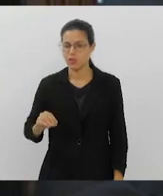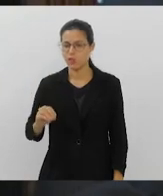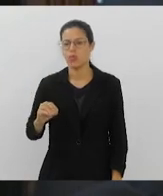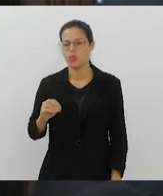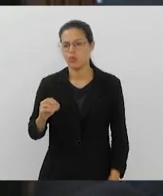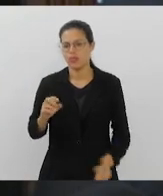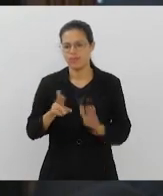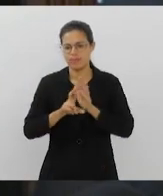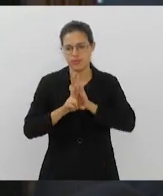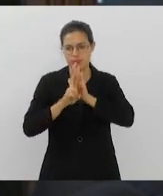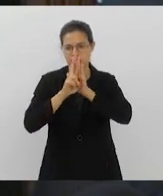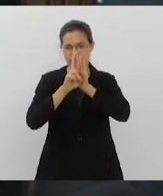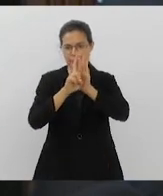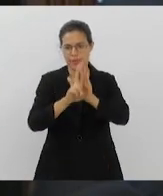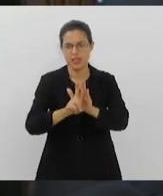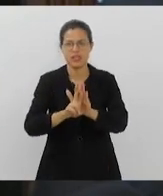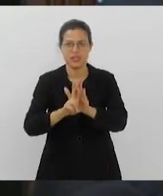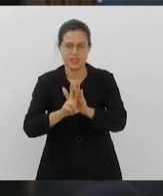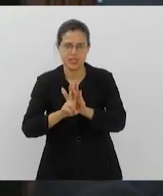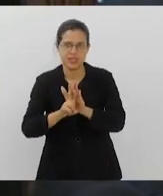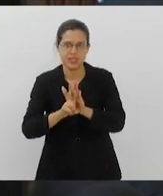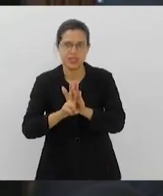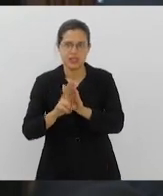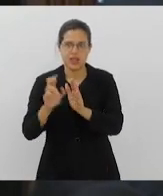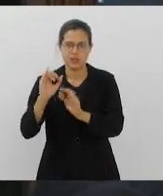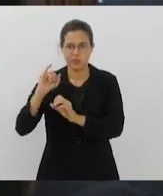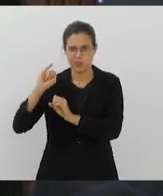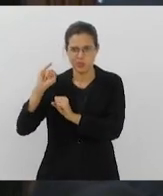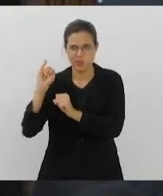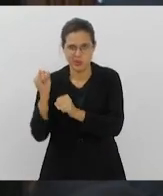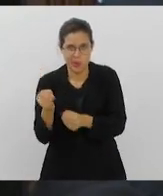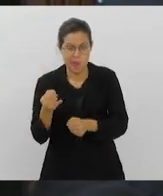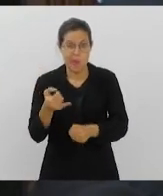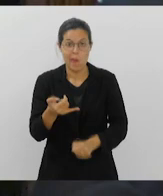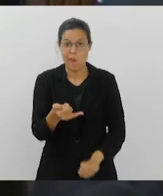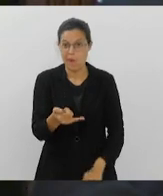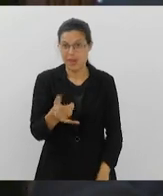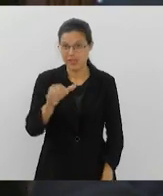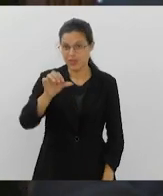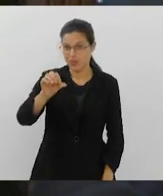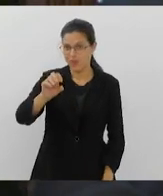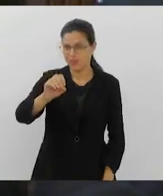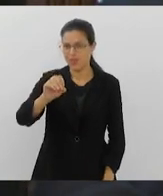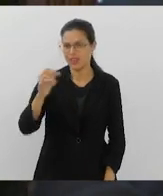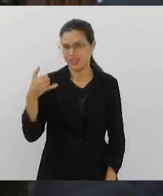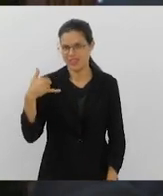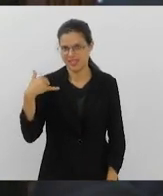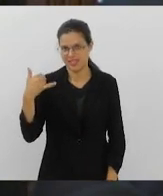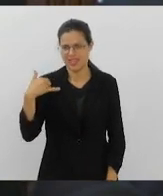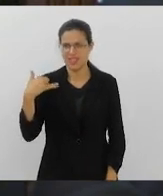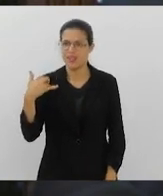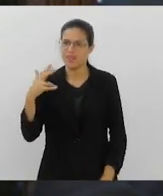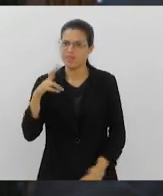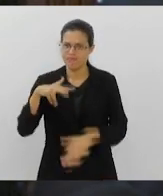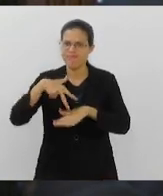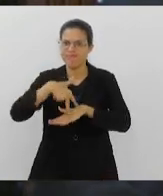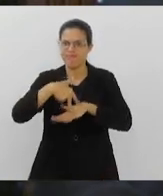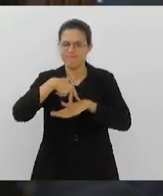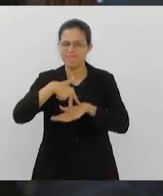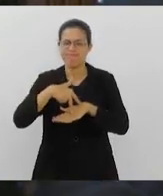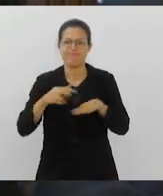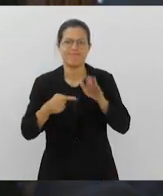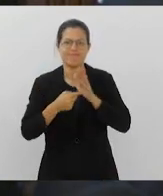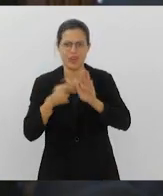como patriarca do jiu-jitsu aqui, com quase 90 anos, está firme e forte aí e nos dando esse exemplo de força.